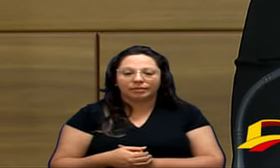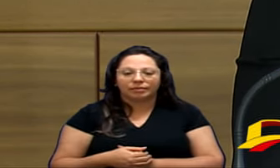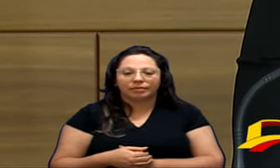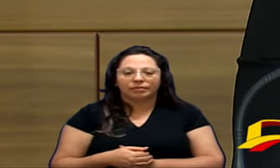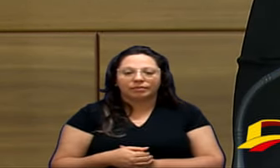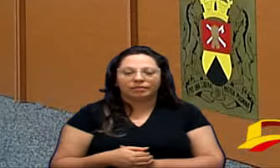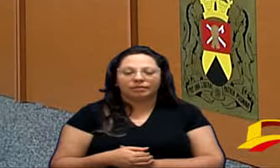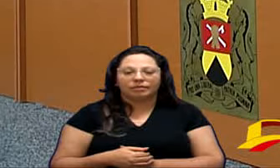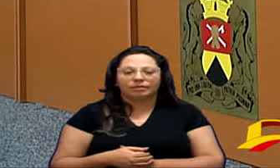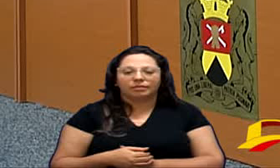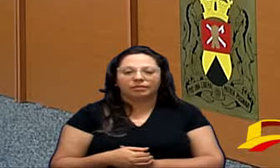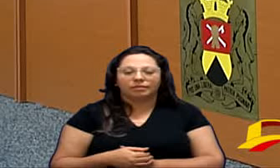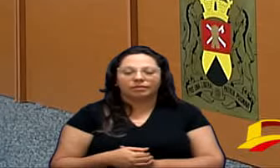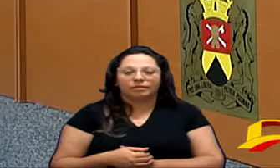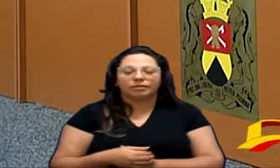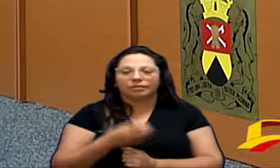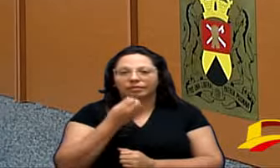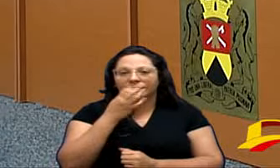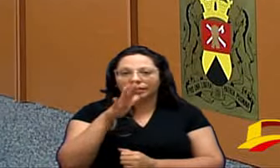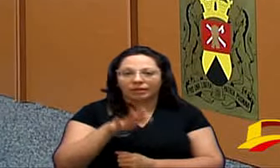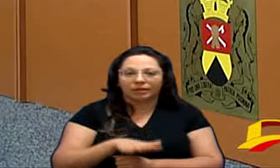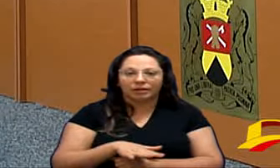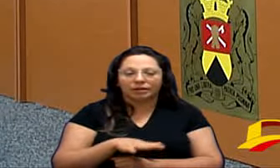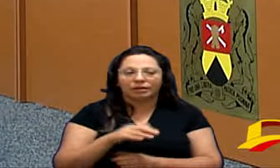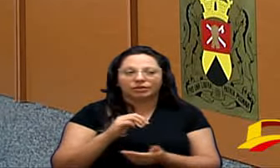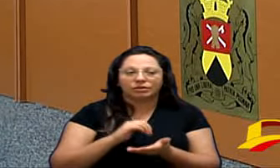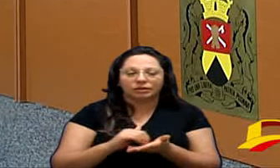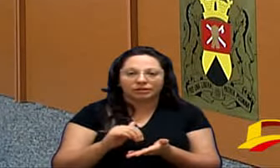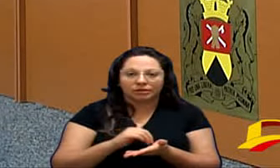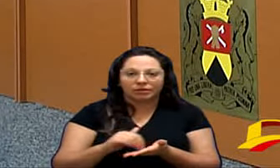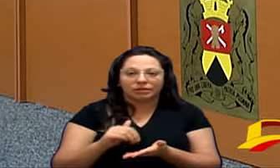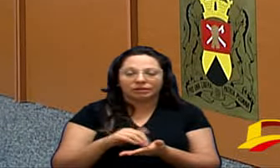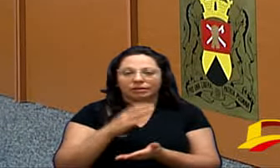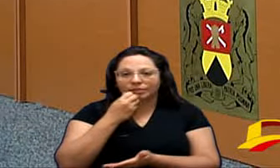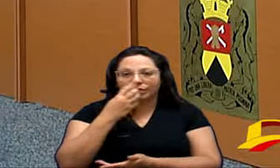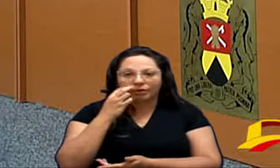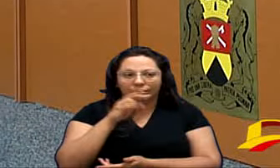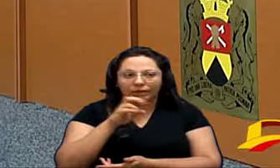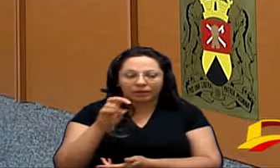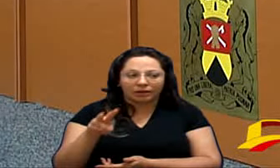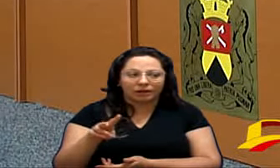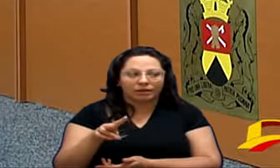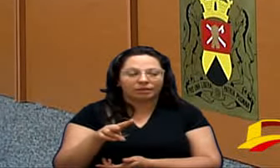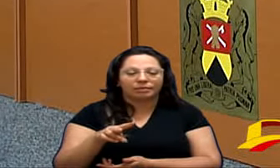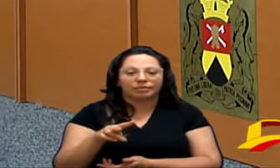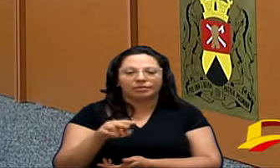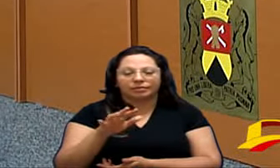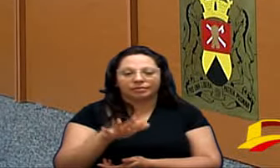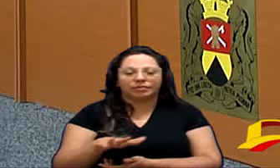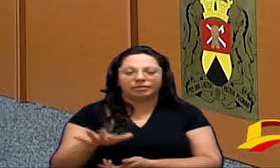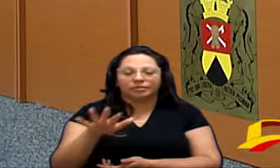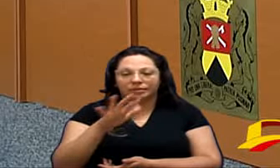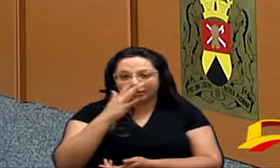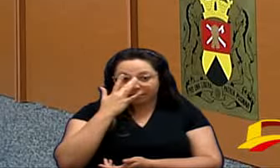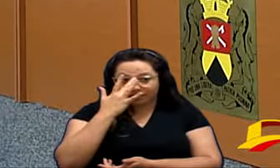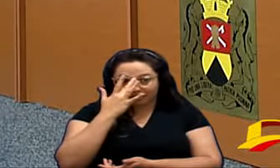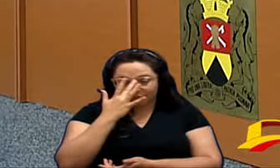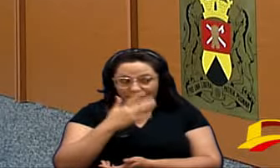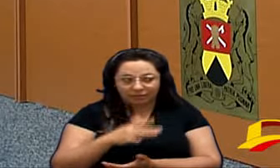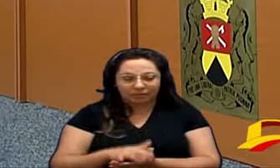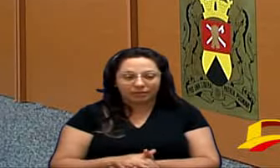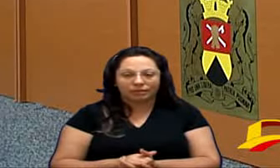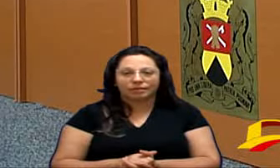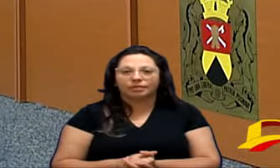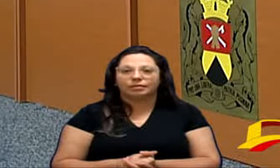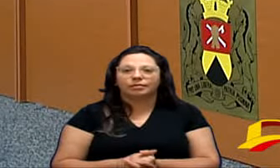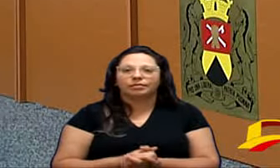tem eh Boa tarde secretário satisfação revelo Professor Munhóz eleito na chapa coletiva com o pastor marqu sei